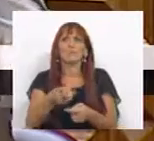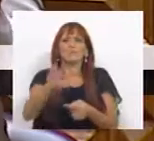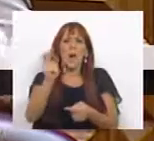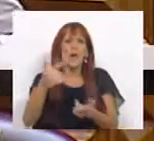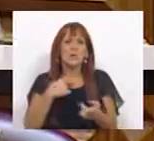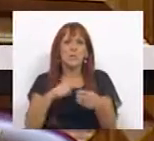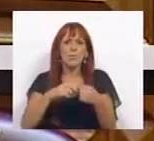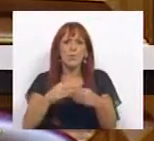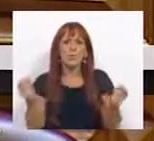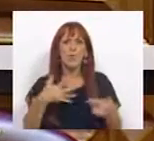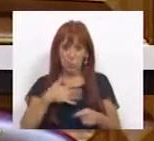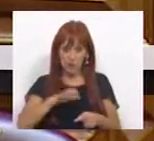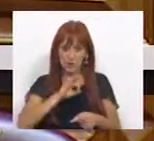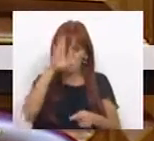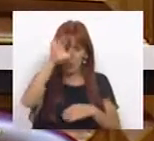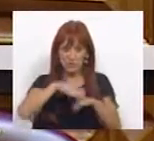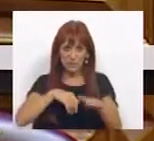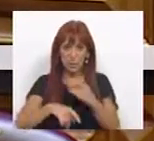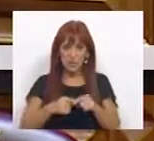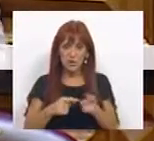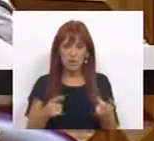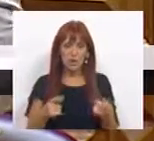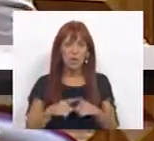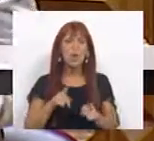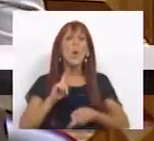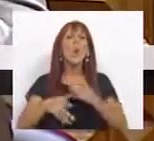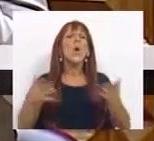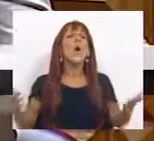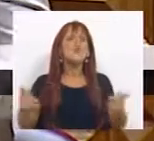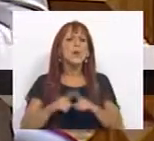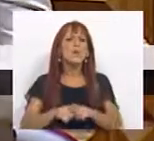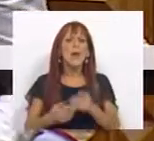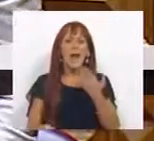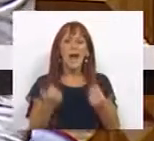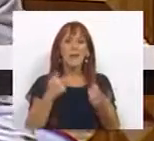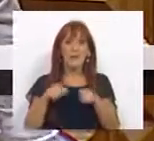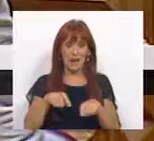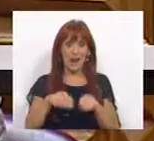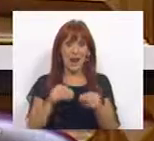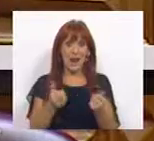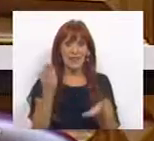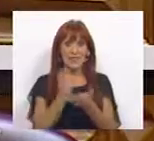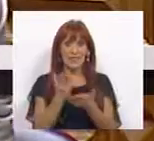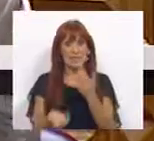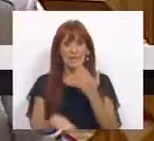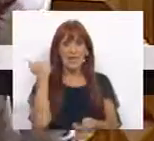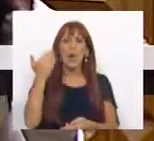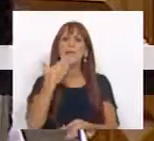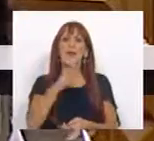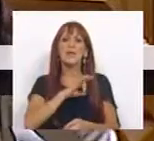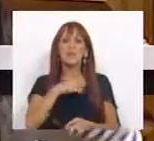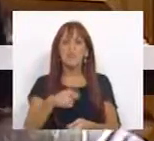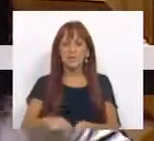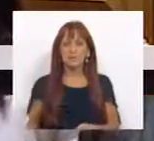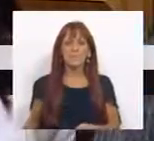resolvido. Eu queria que o Sr. Primeiro-Ministro fizesse o ponto da situação relativamente à retirada da amianto das escolas. Muito obrigada, Sr. Presidente.